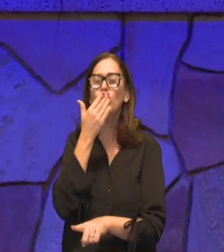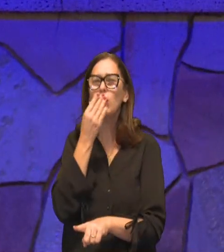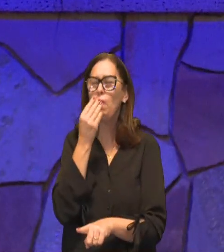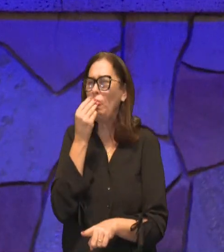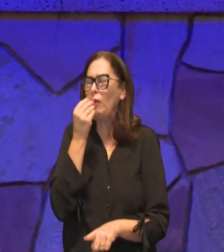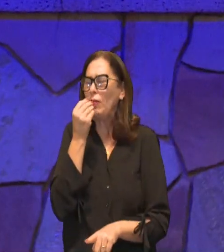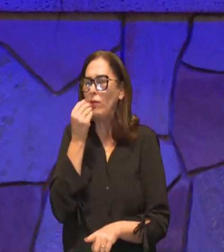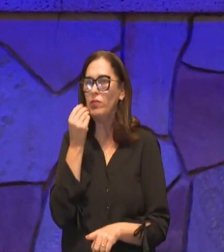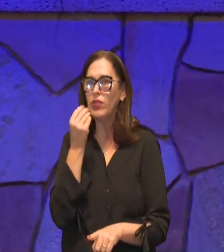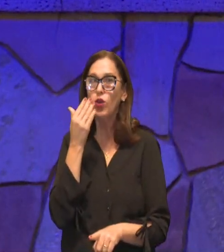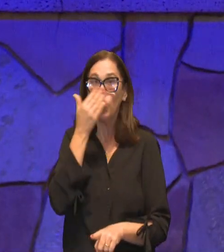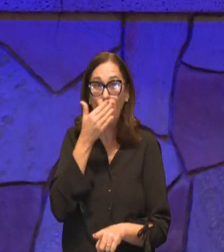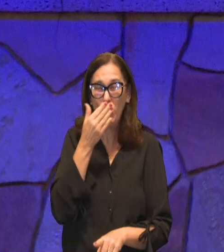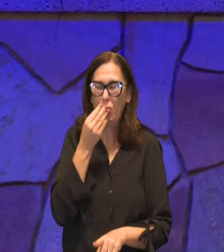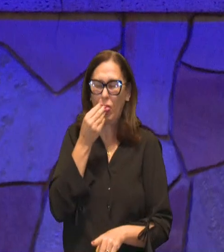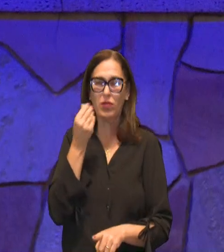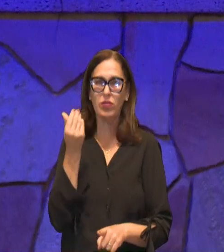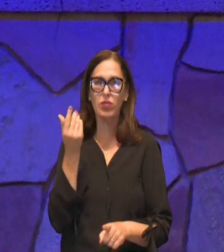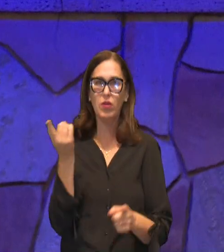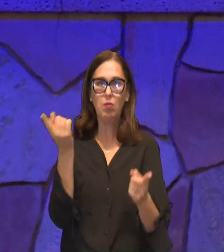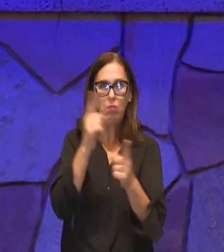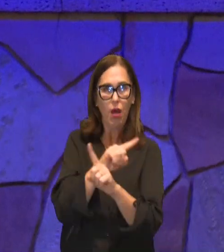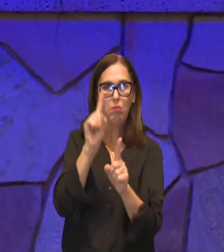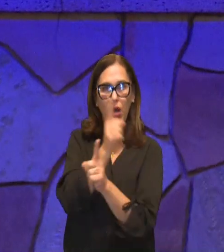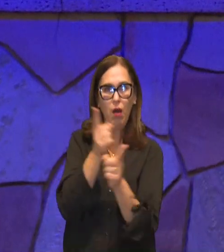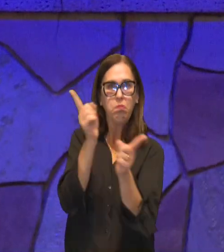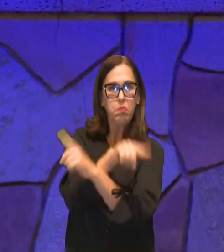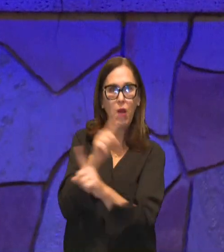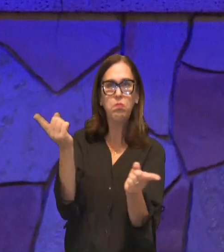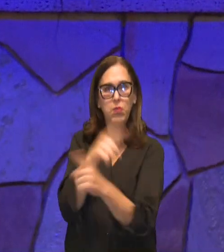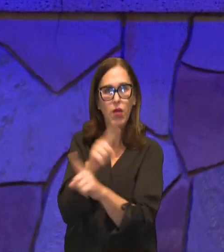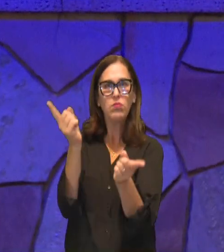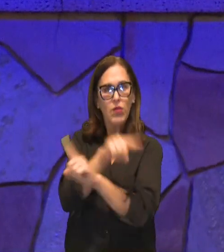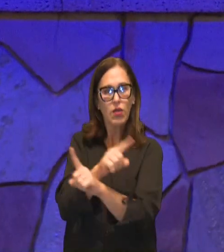amargo, o que era amargo vira doce, e assim sucessivamente.